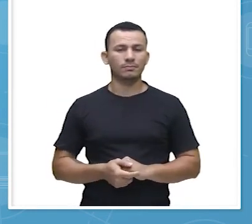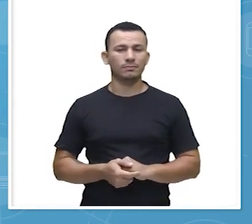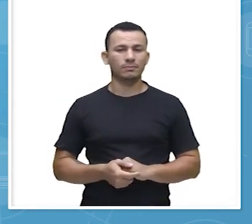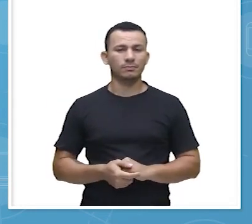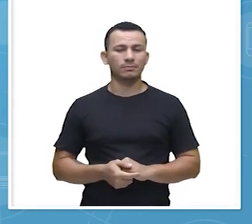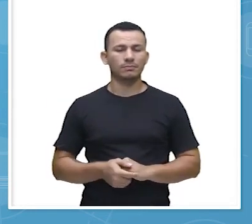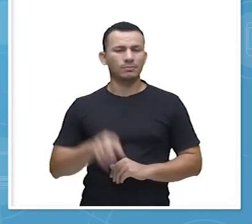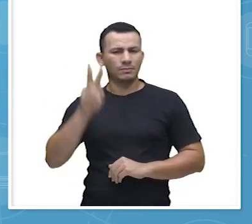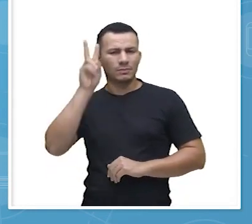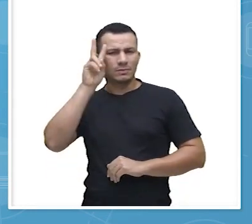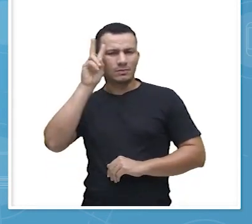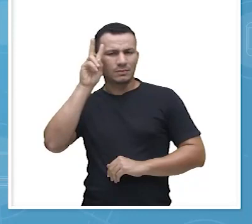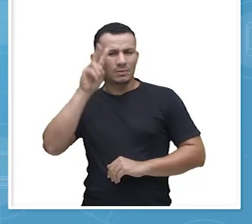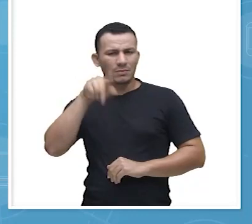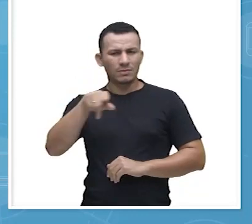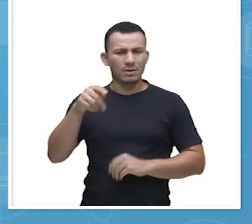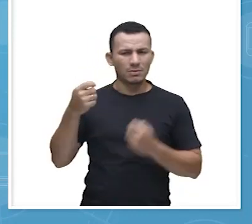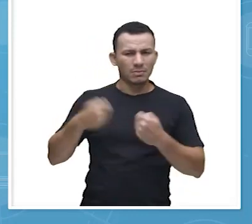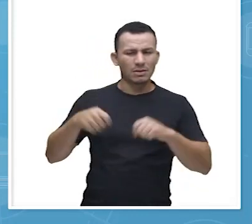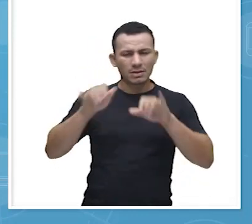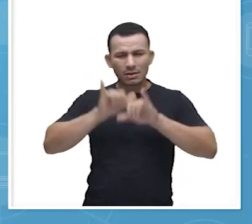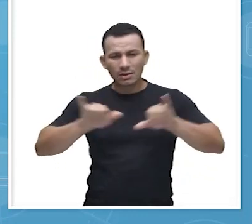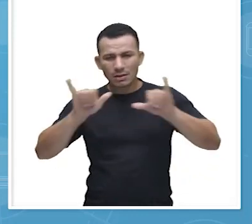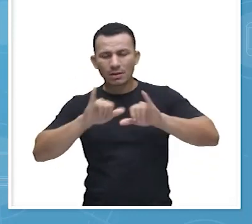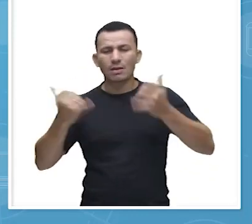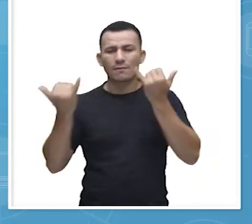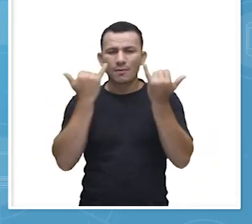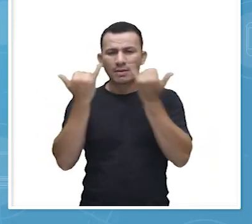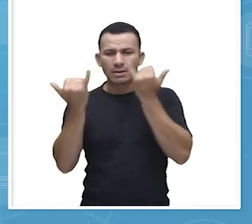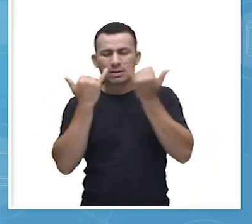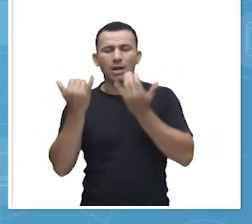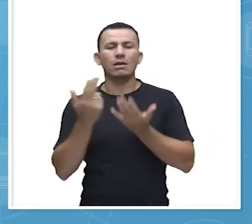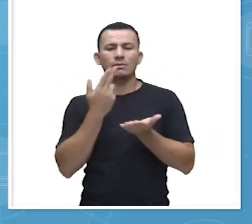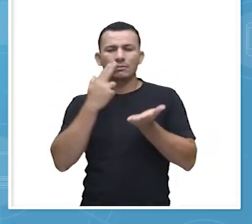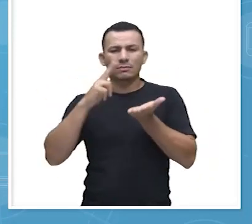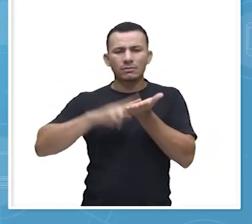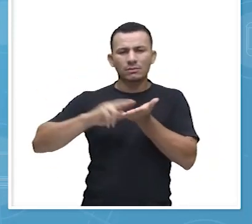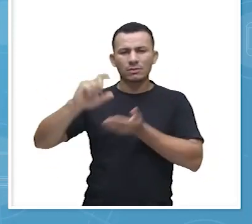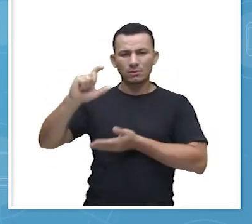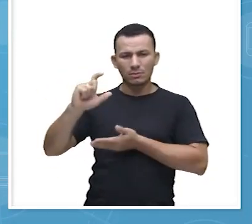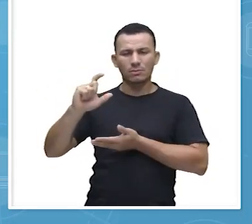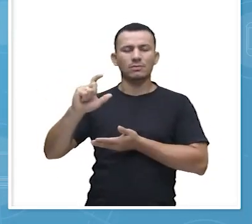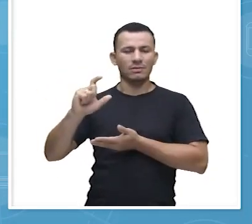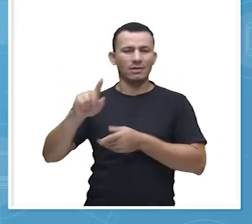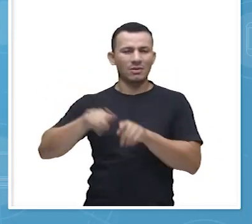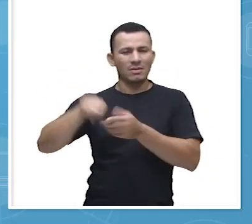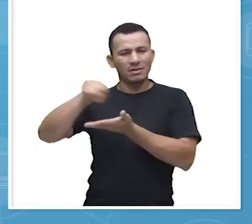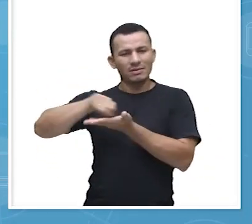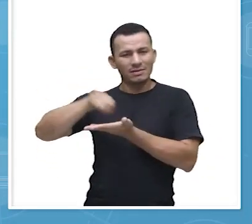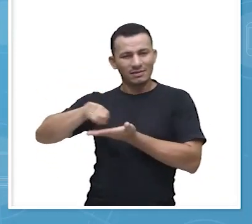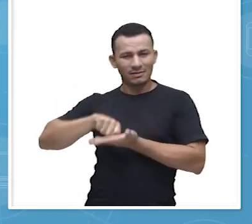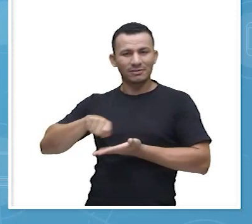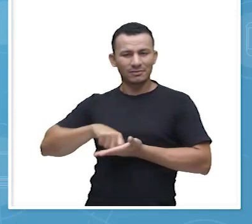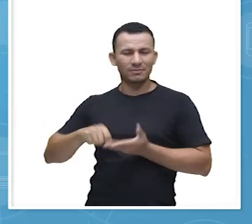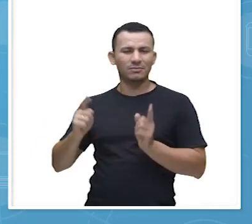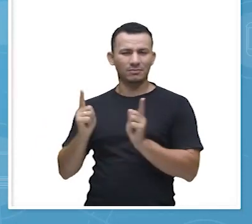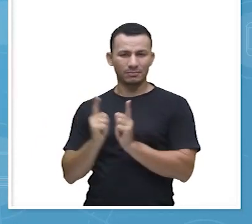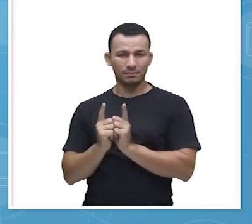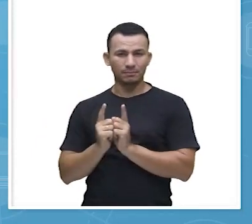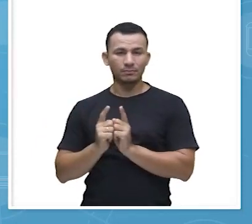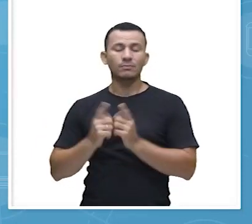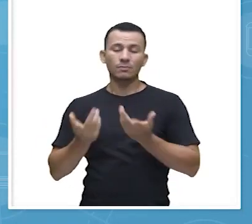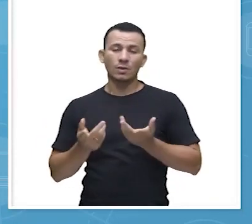um bilhete? Quem é que nunca precisou se informar por meio dessa notícia ou escrever um bilhete? Não é mesmo? Então, são os